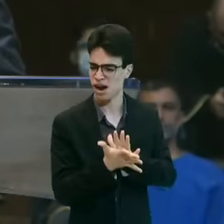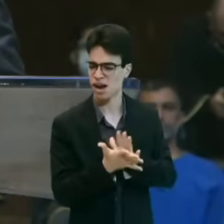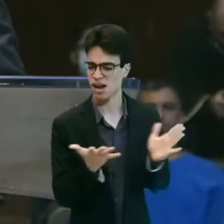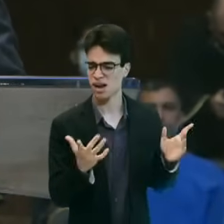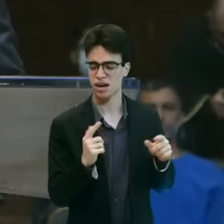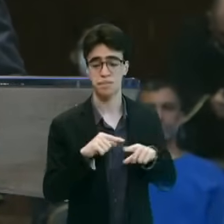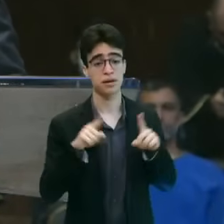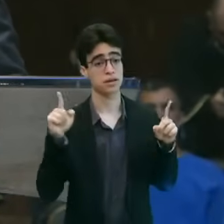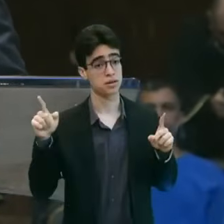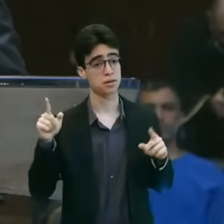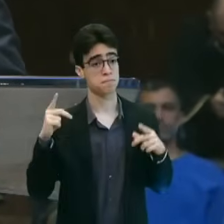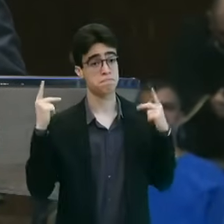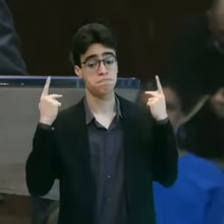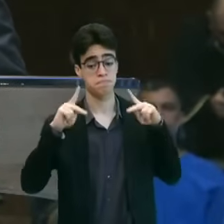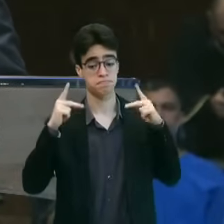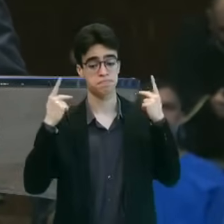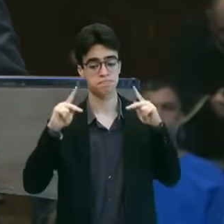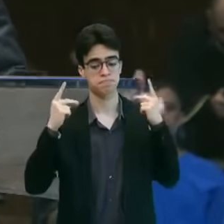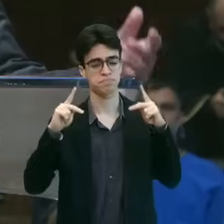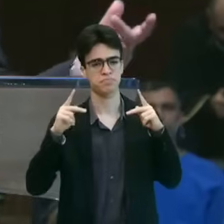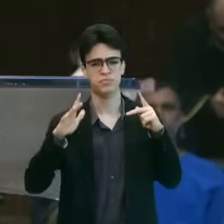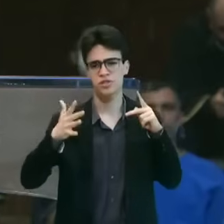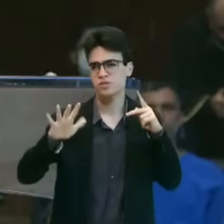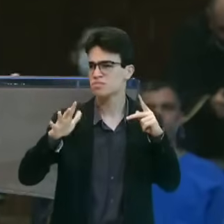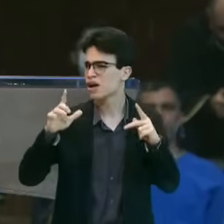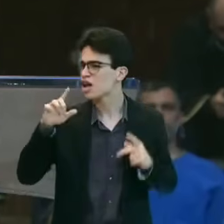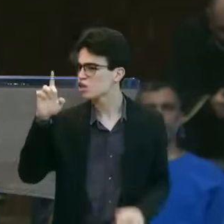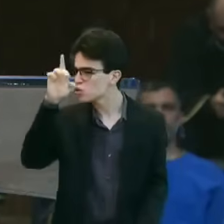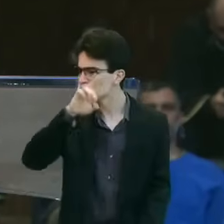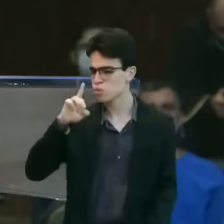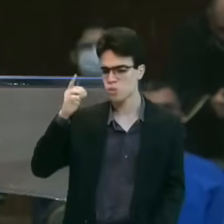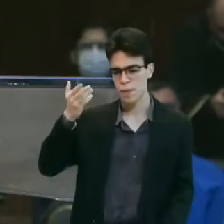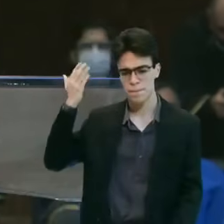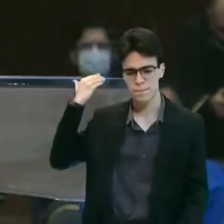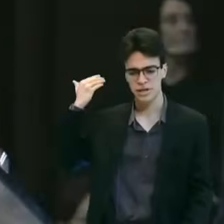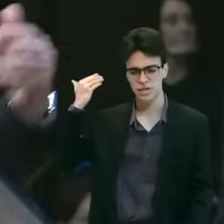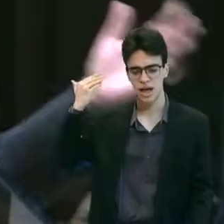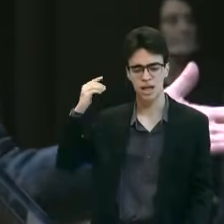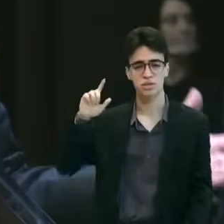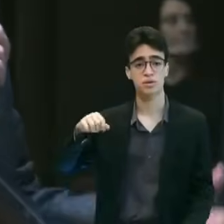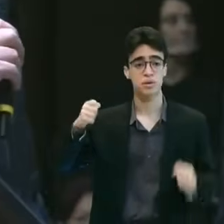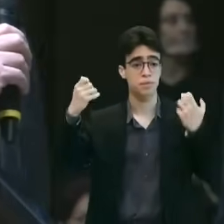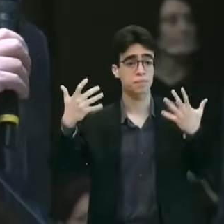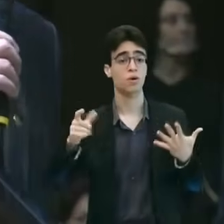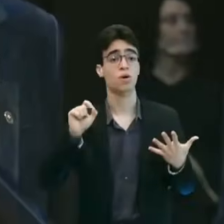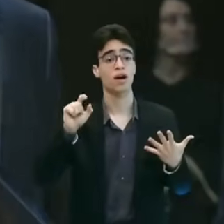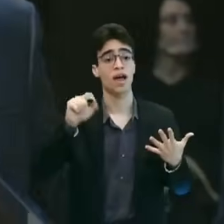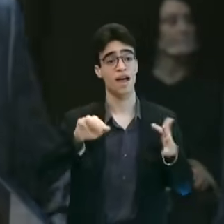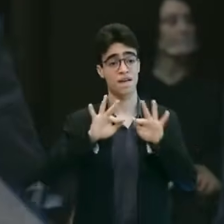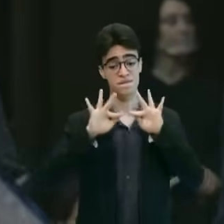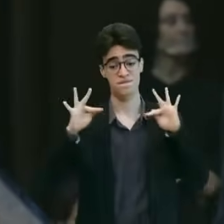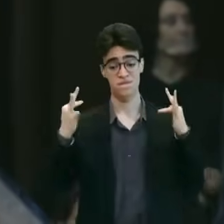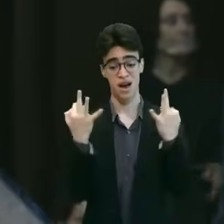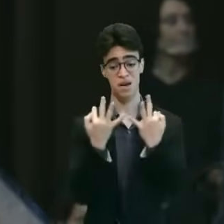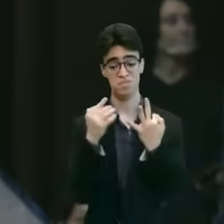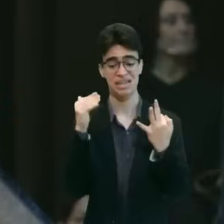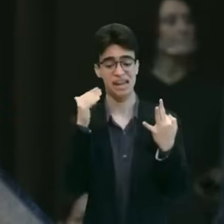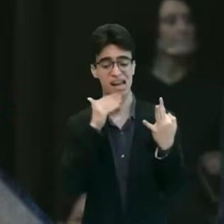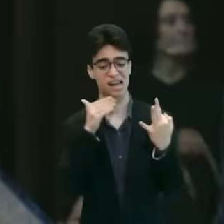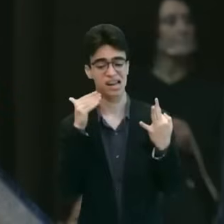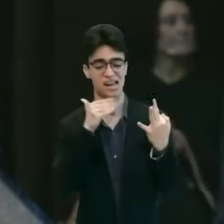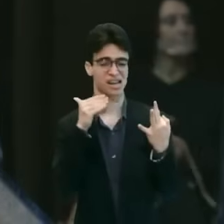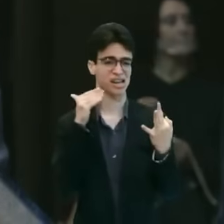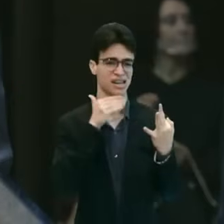pregou aqui cerca de, acho que foi domingo passado, né, sobre a família